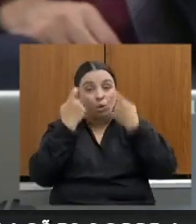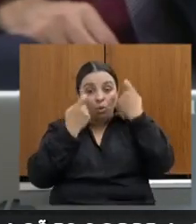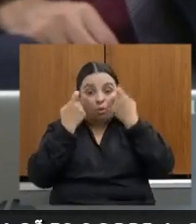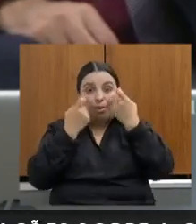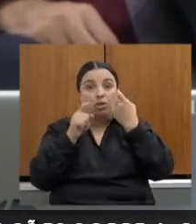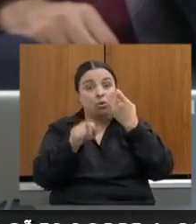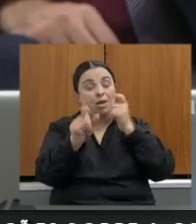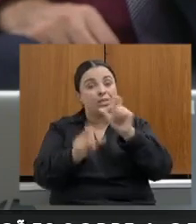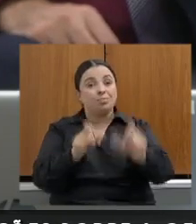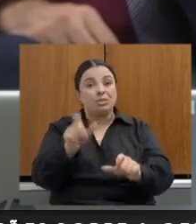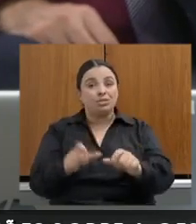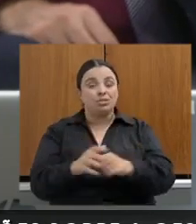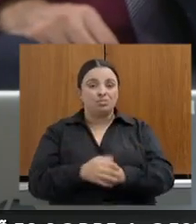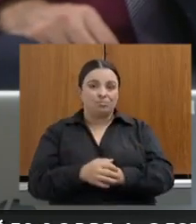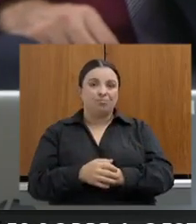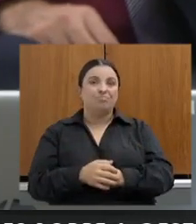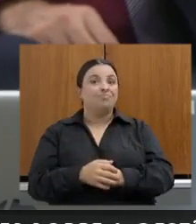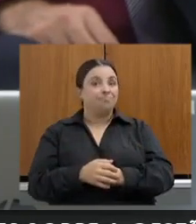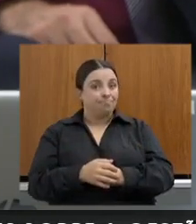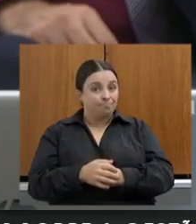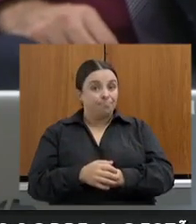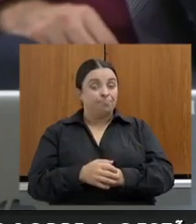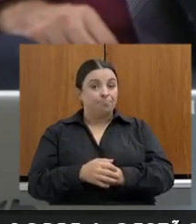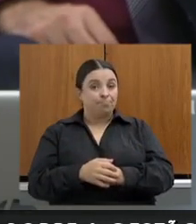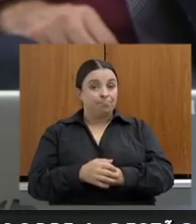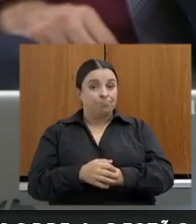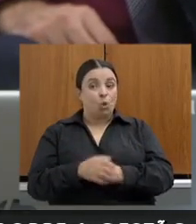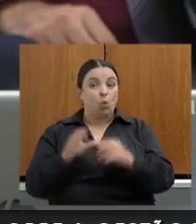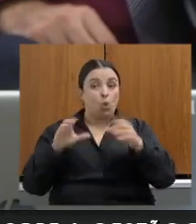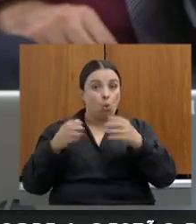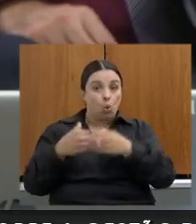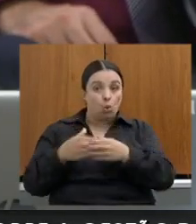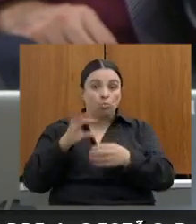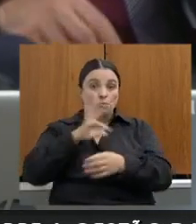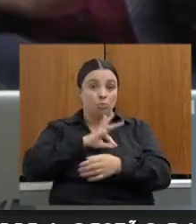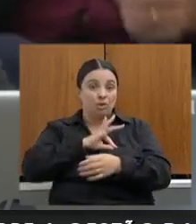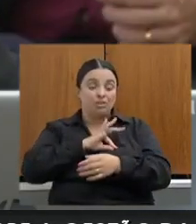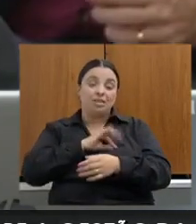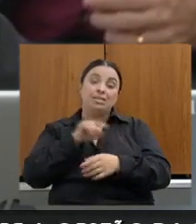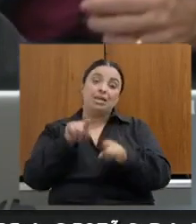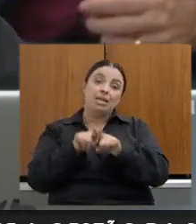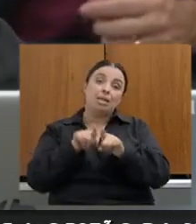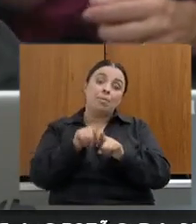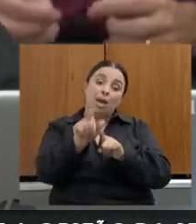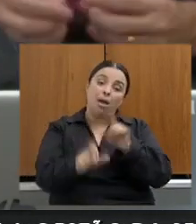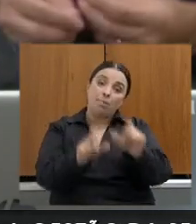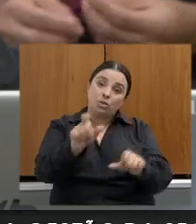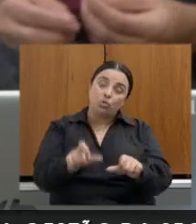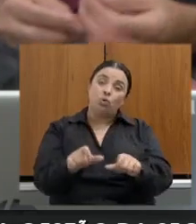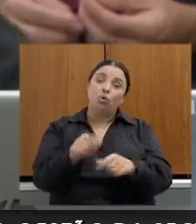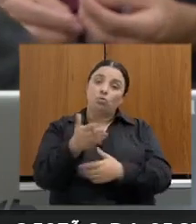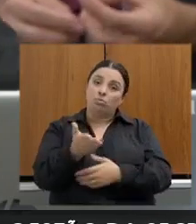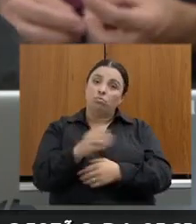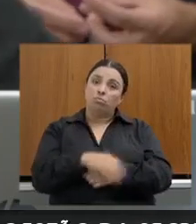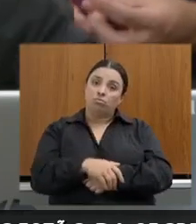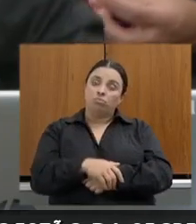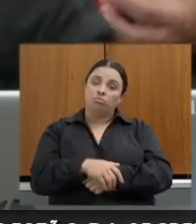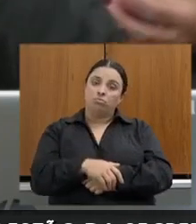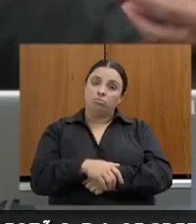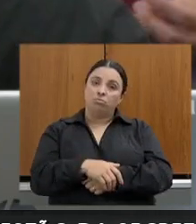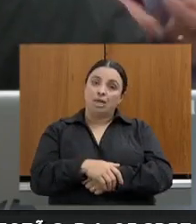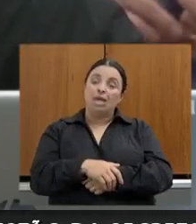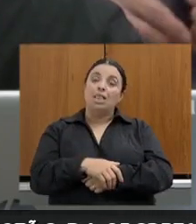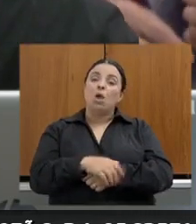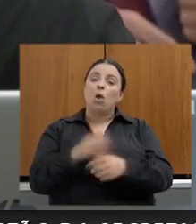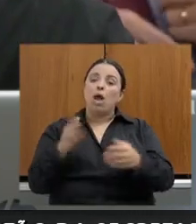forças e depois com aquele destinatário final da política de segurança Pontão é a integração faz